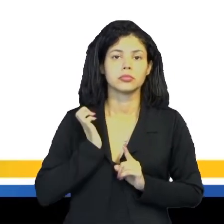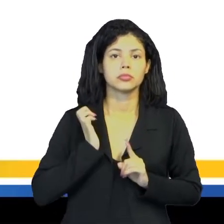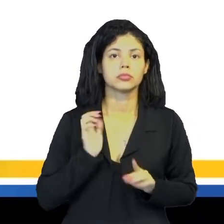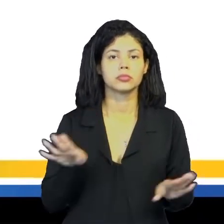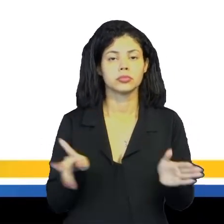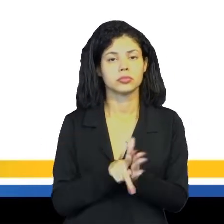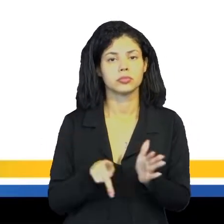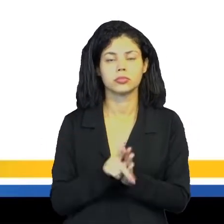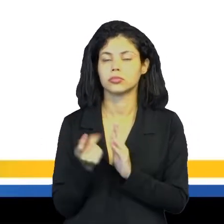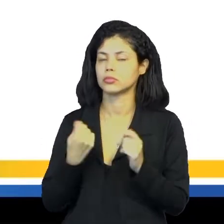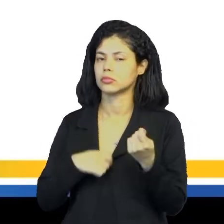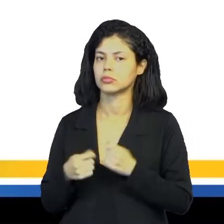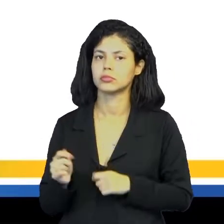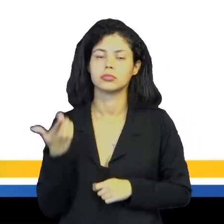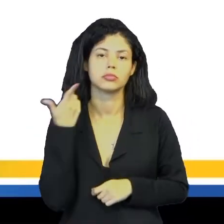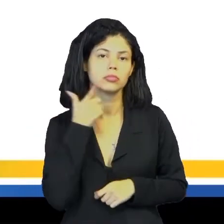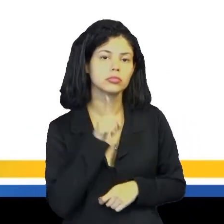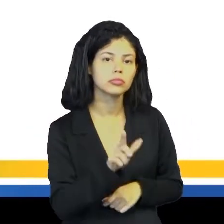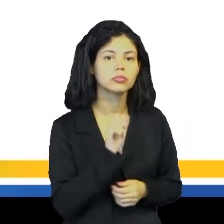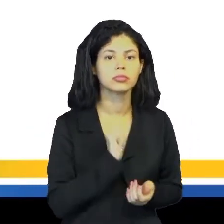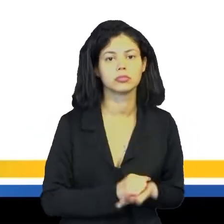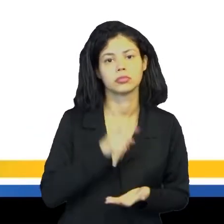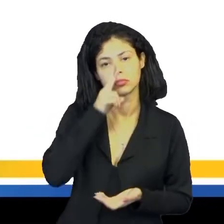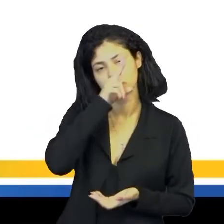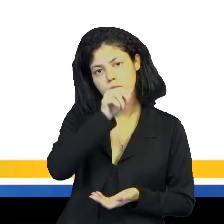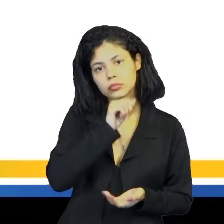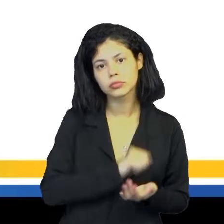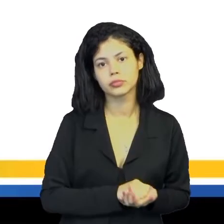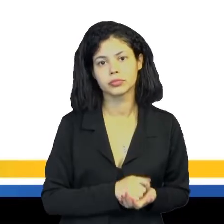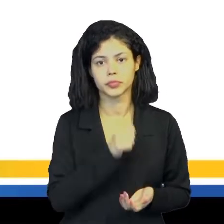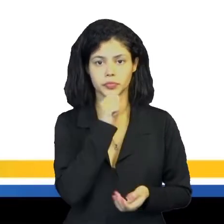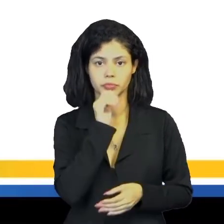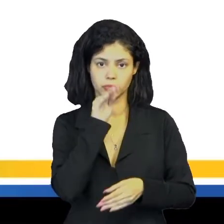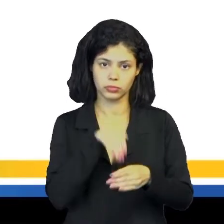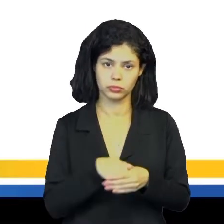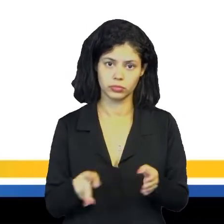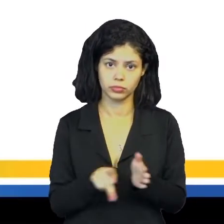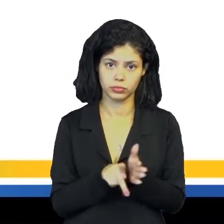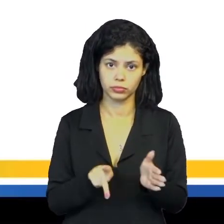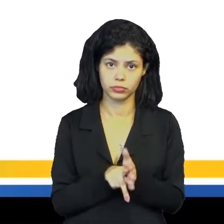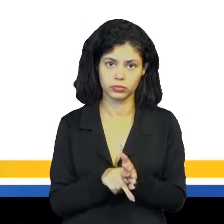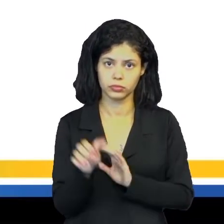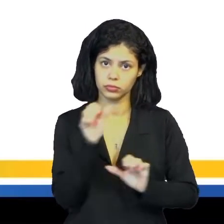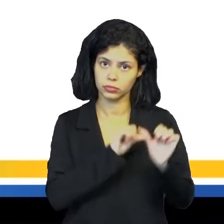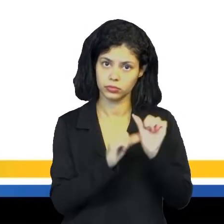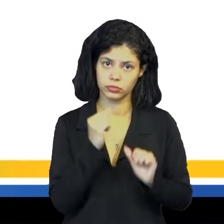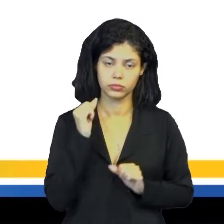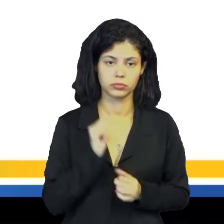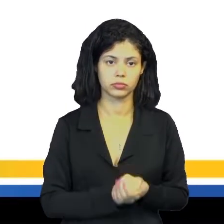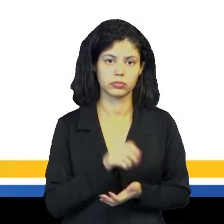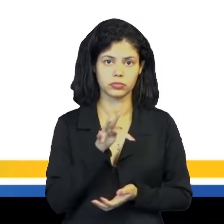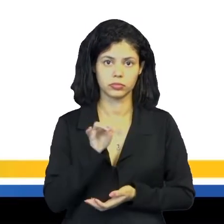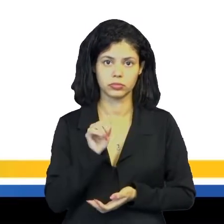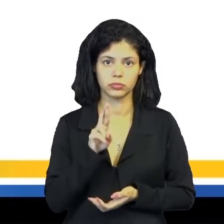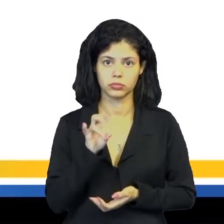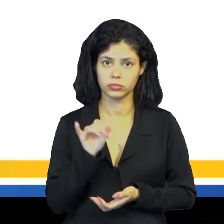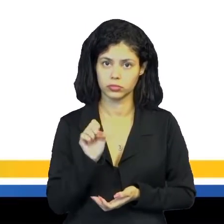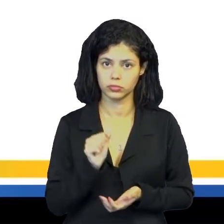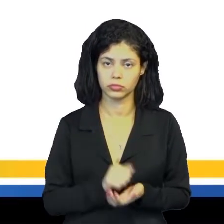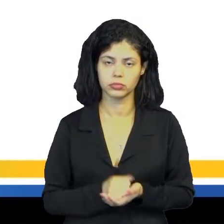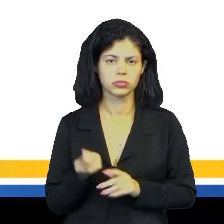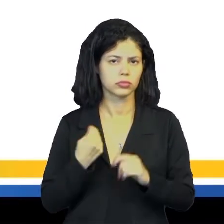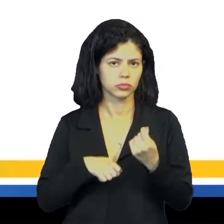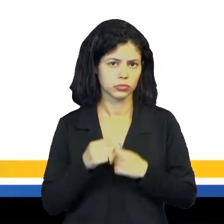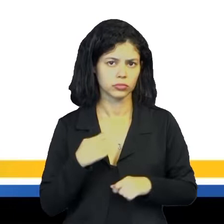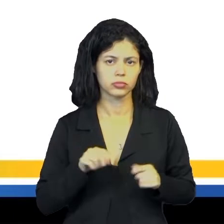e econômica garantia sua permanência no poder através de eleições fraudulentas, a troca de favores. A economia